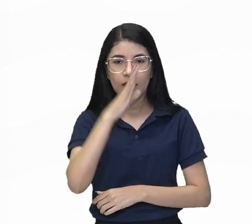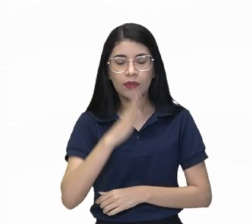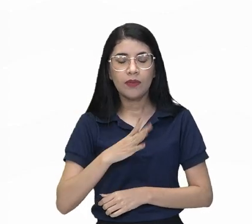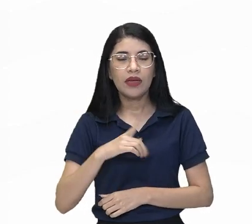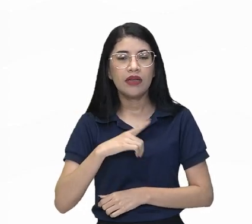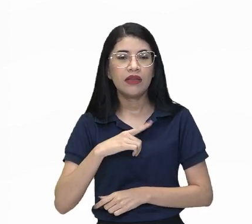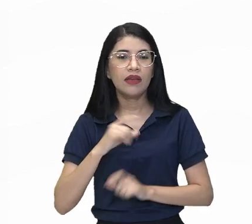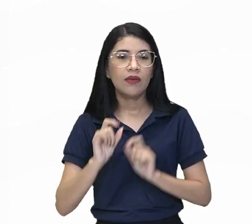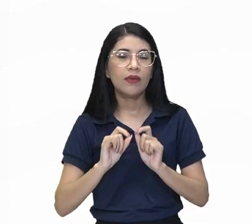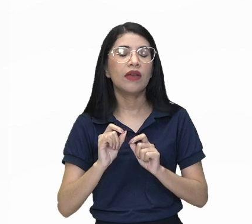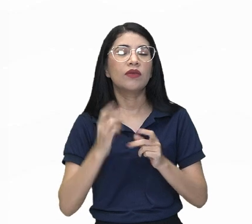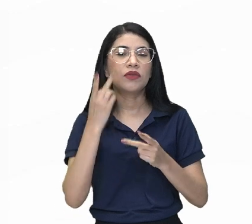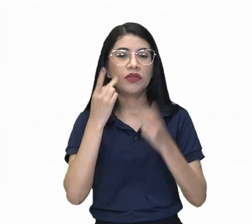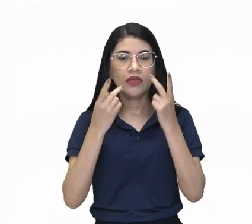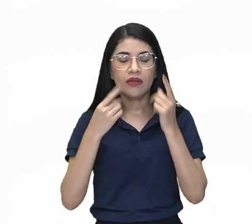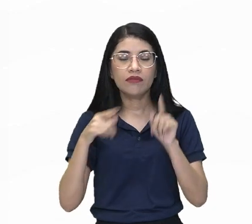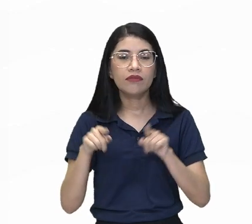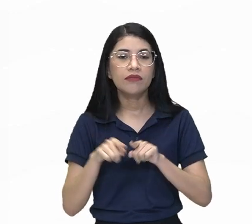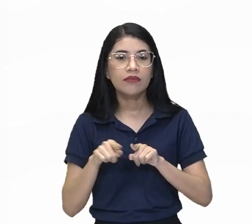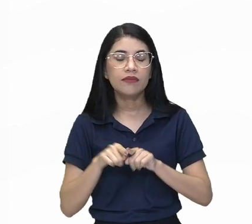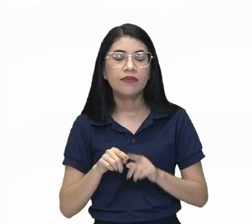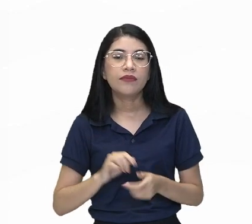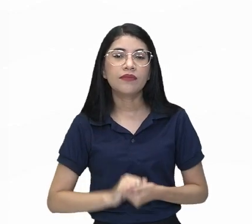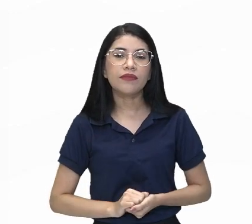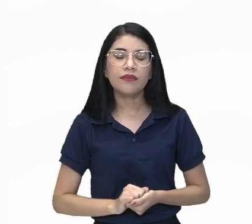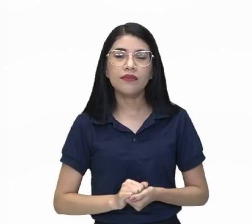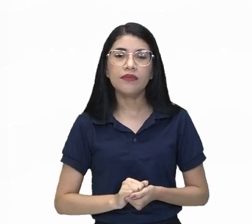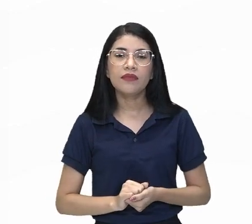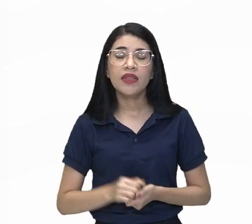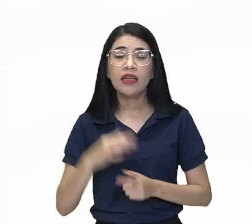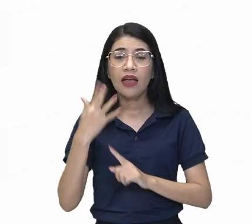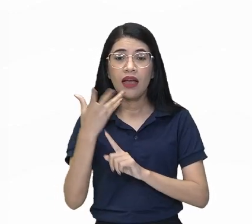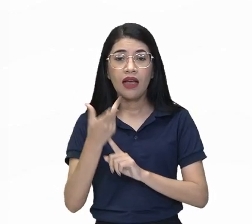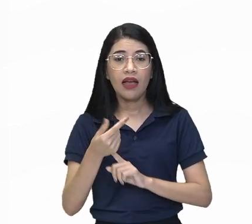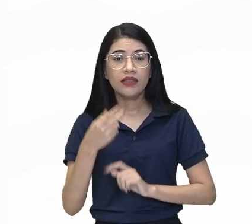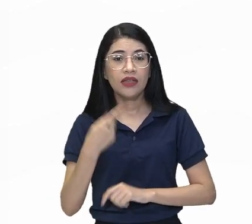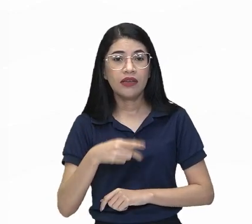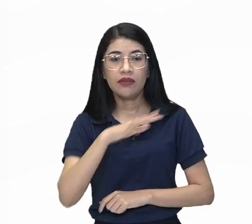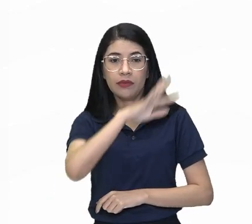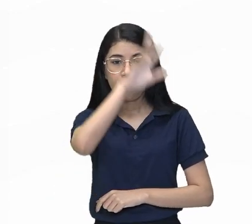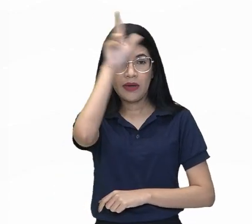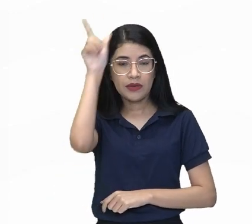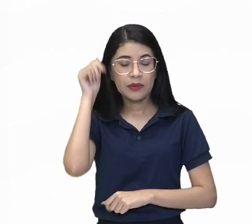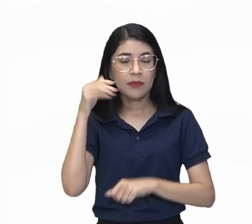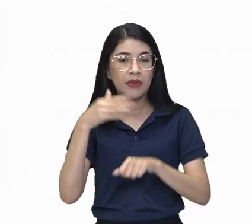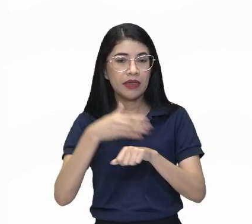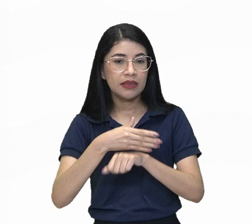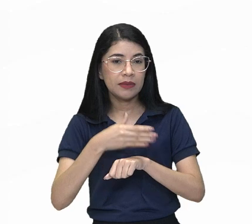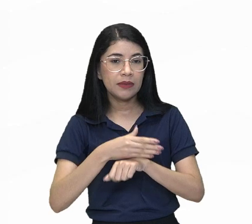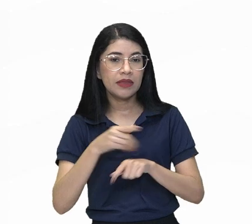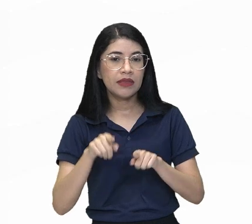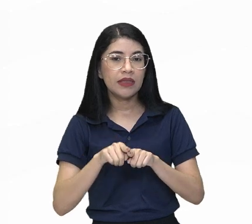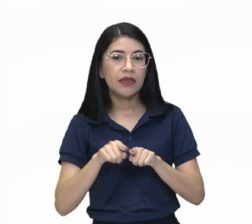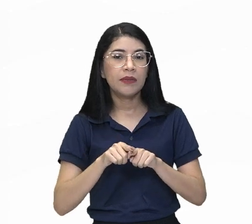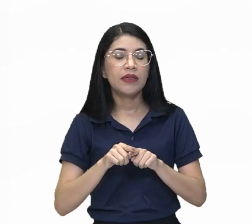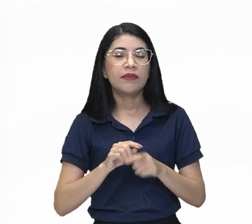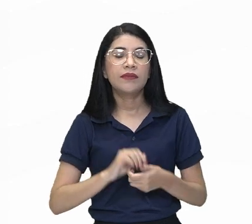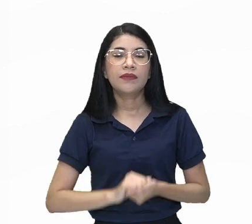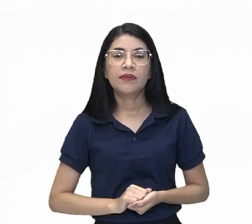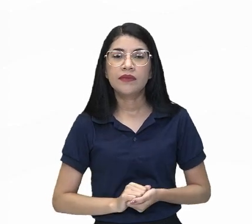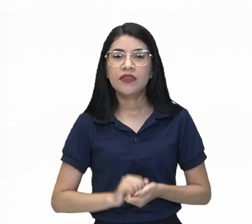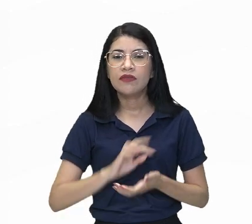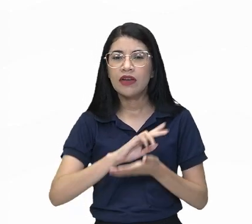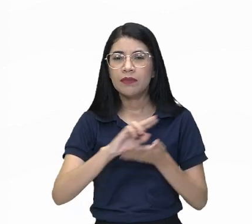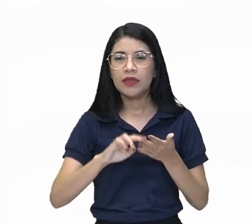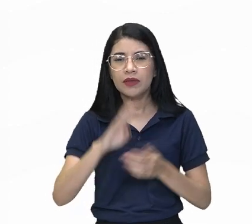envolve também o teatro, não é verdade? A arte do Amazonas teve participação de primeira grandeza.